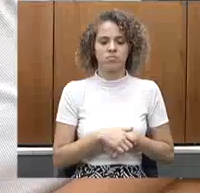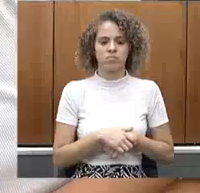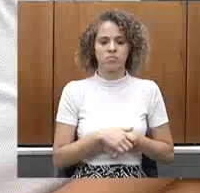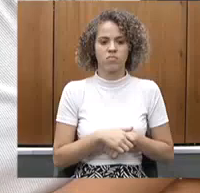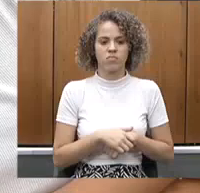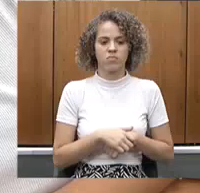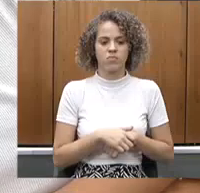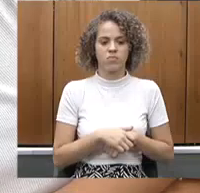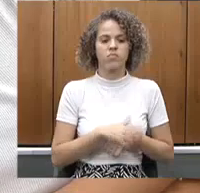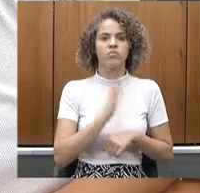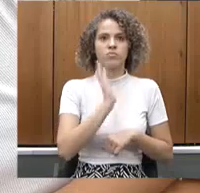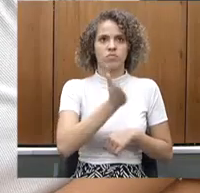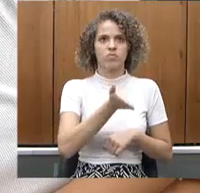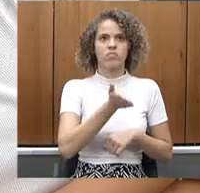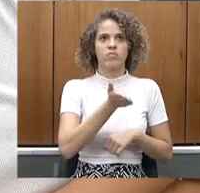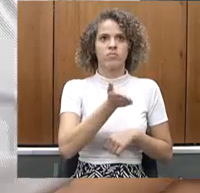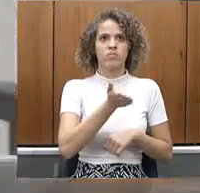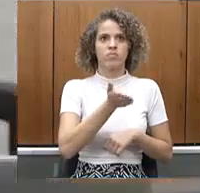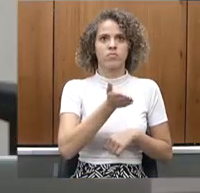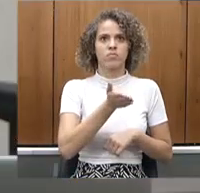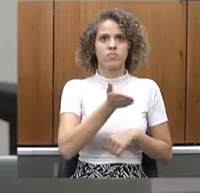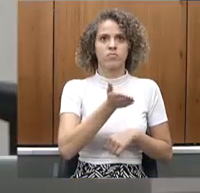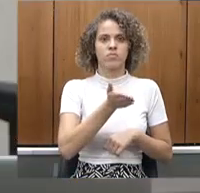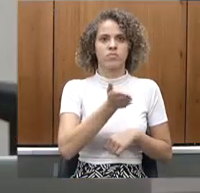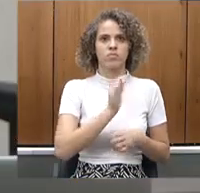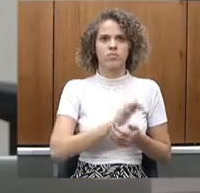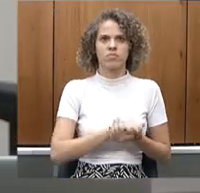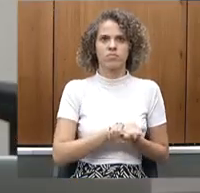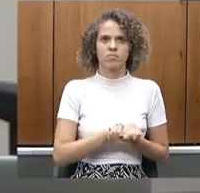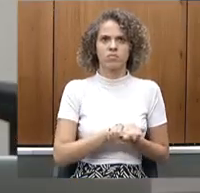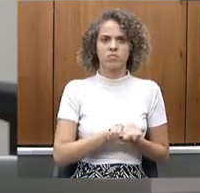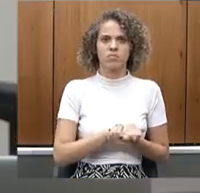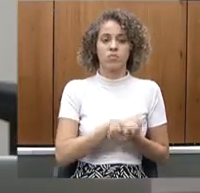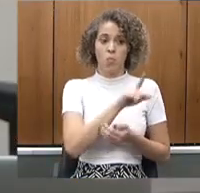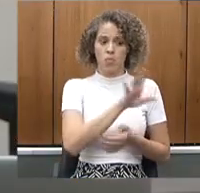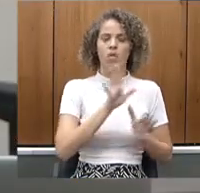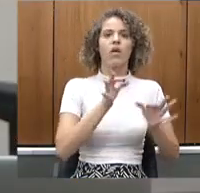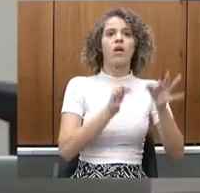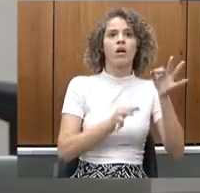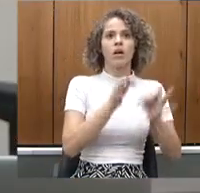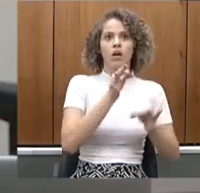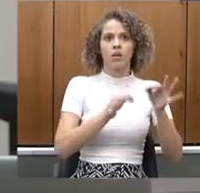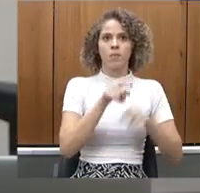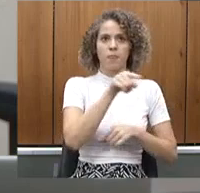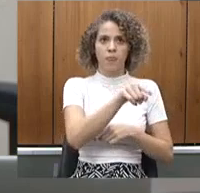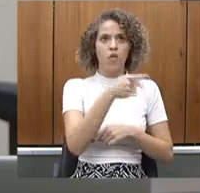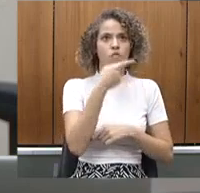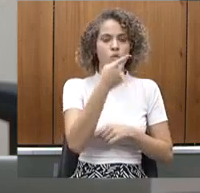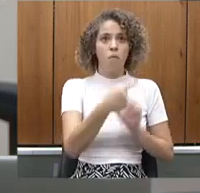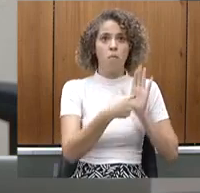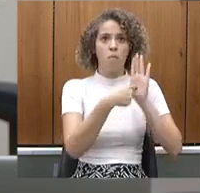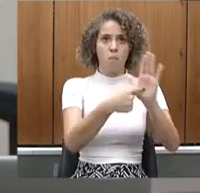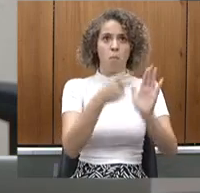do Shrek que o juiz na frente do juízo promotor mandou tirar algema